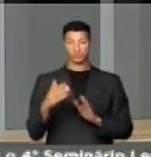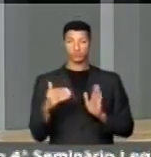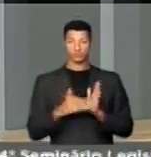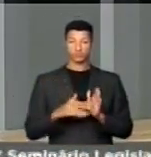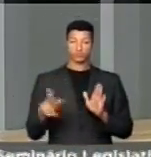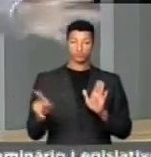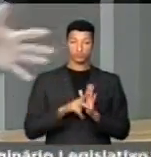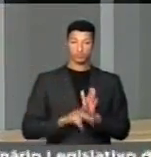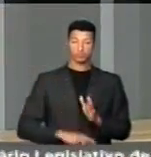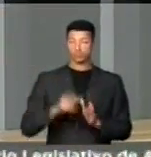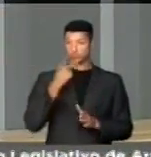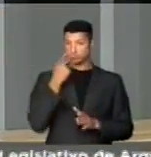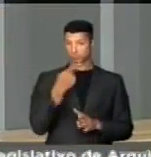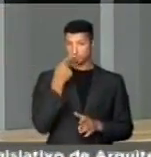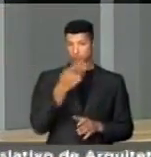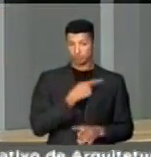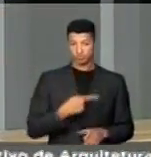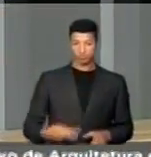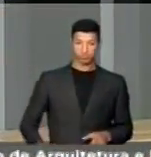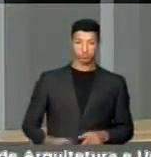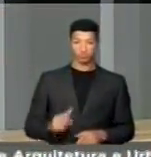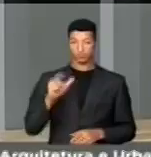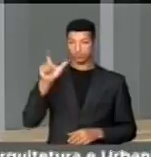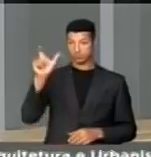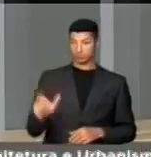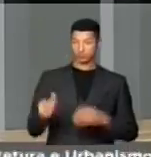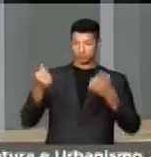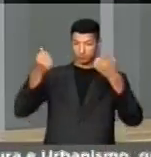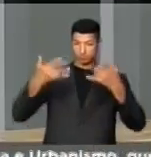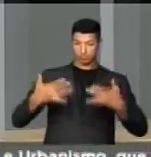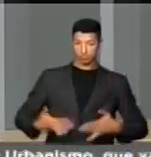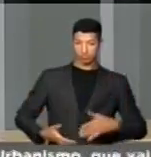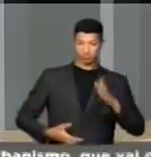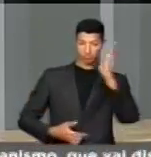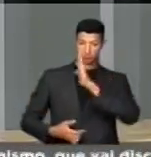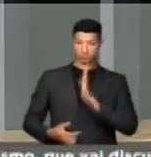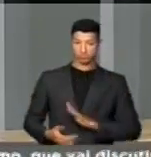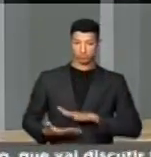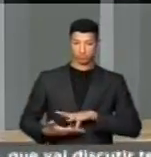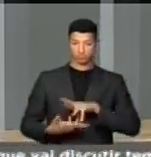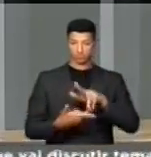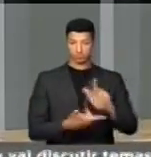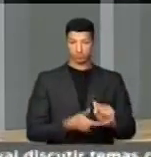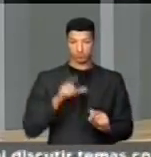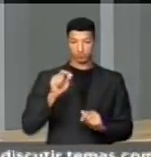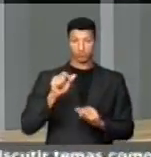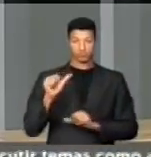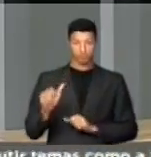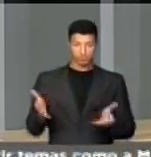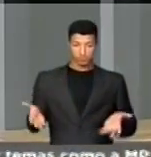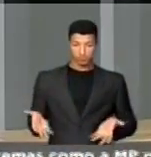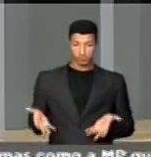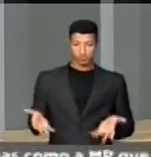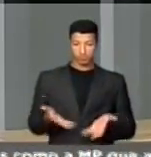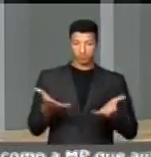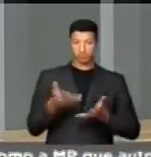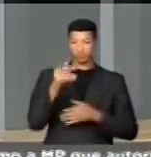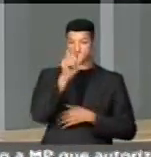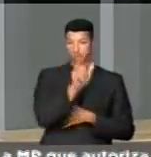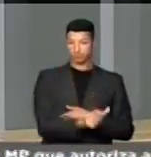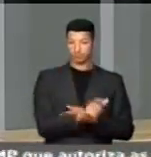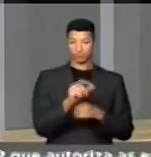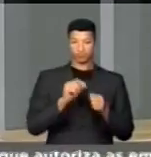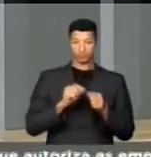numa própria fala da Presidente, que ela explique ao Brasil e ao mundo o que é que motivou a